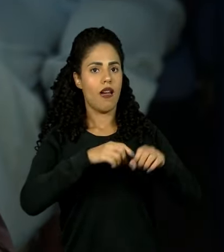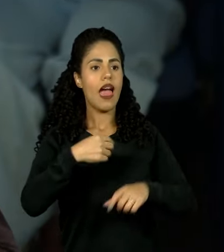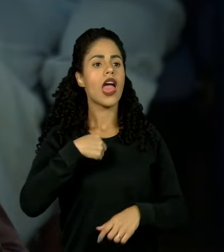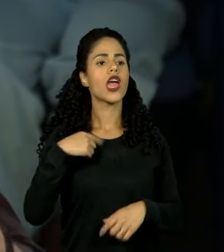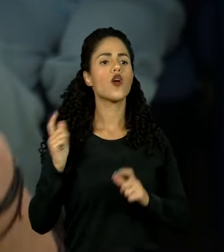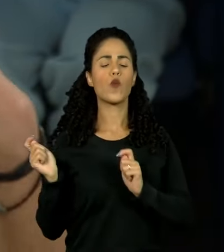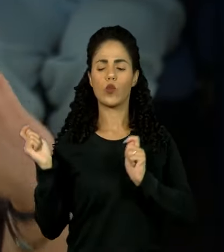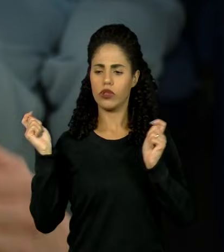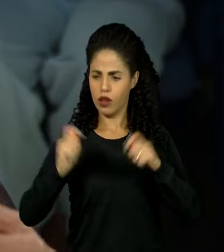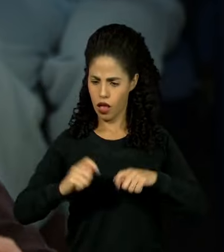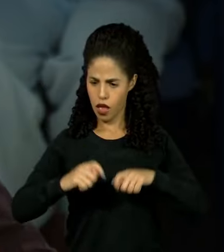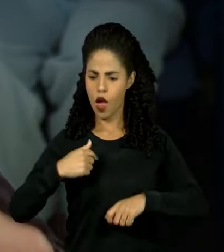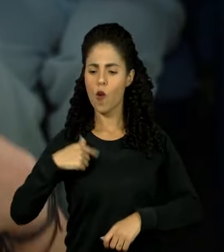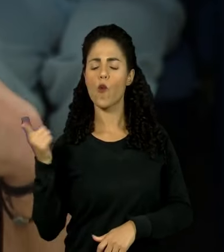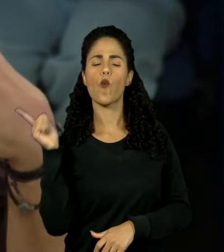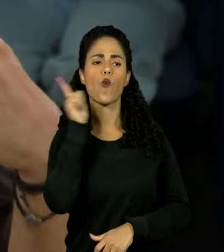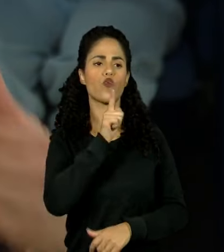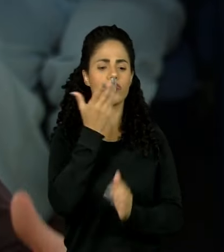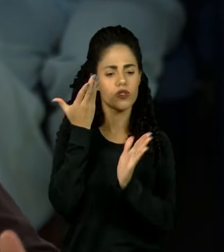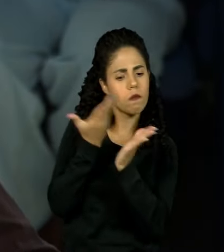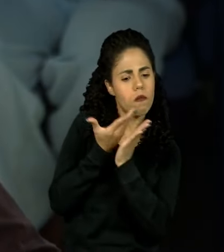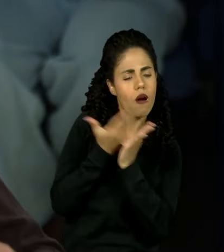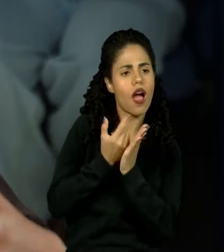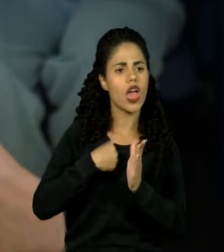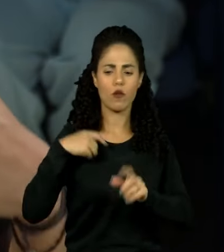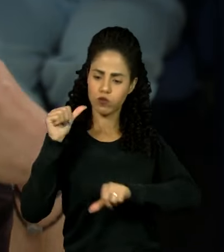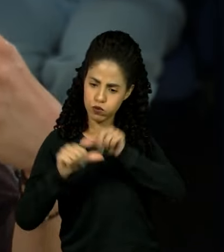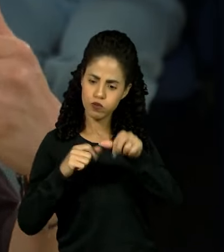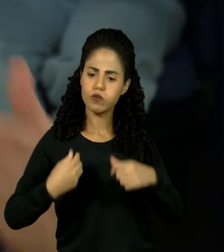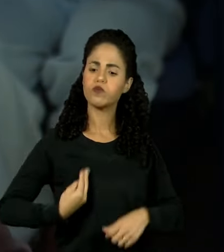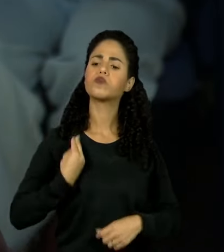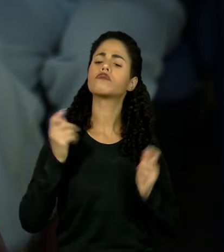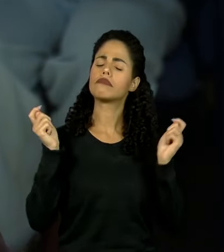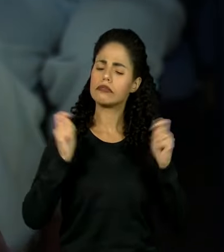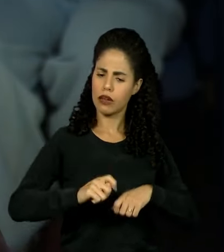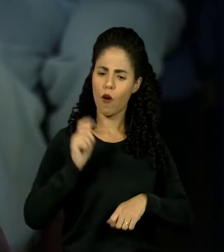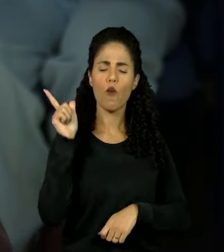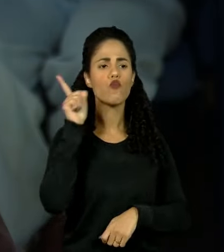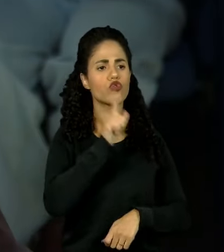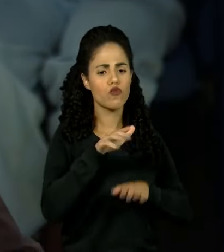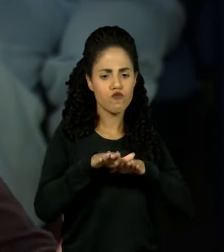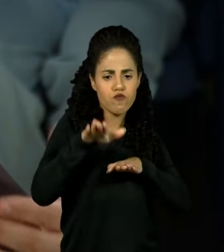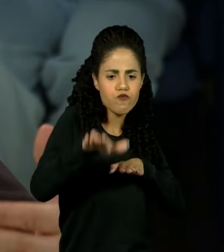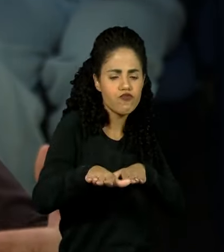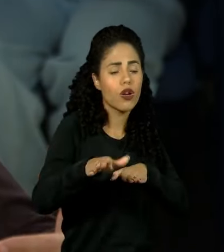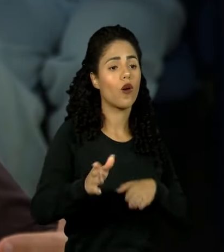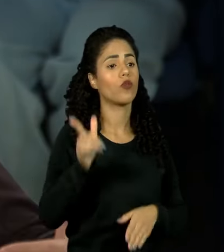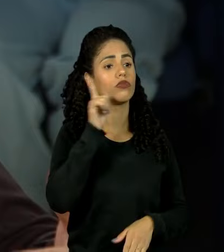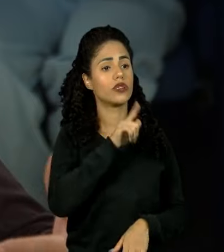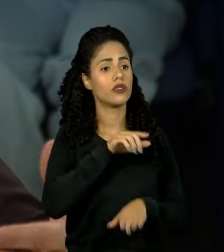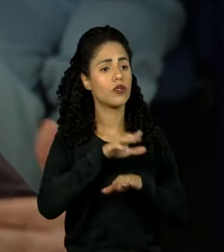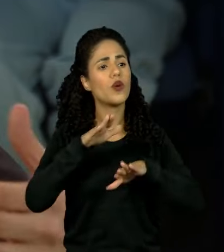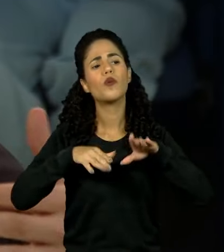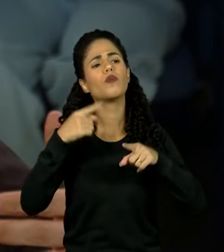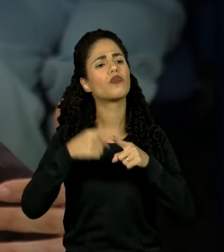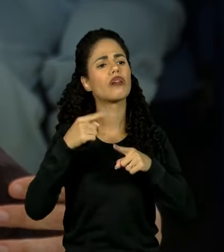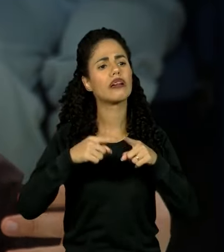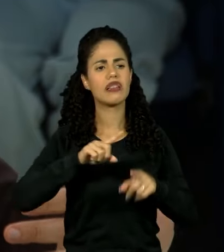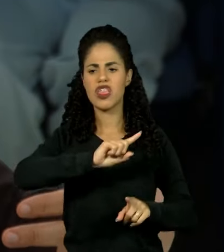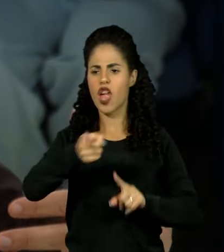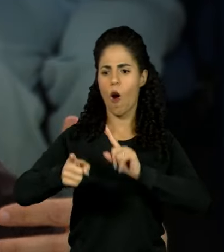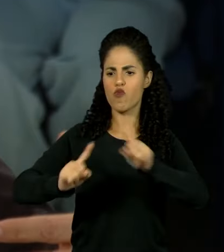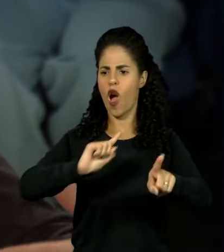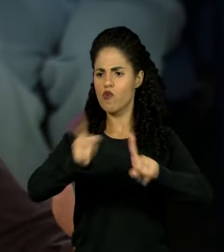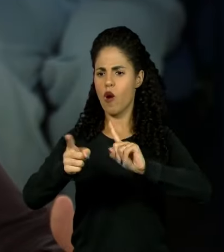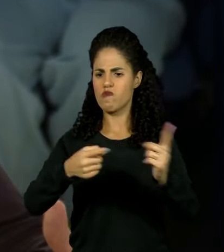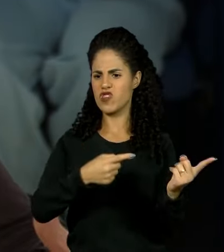posso eu posso estudar eu posso mudar de vida eu posso dar um outro passo na minha vida porque quando as pessoas têm muitos nãos na vida